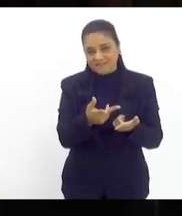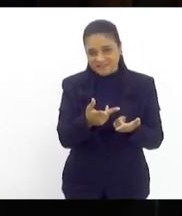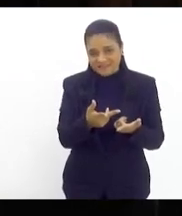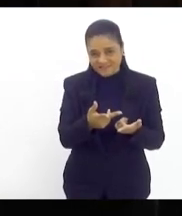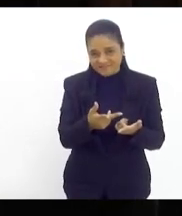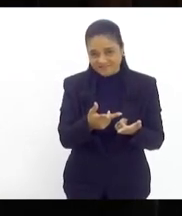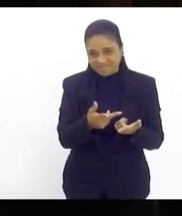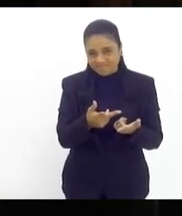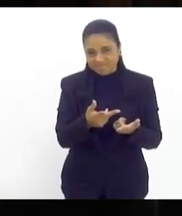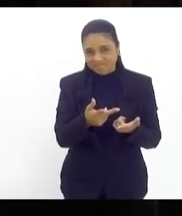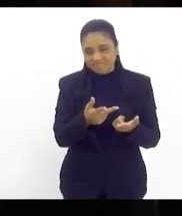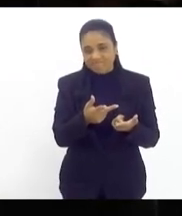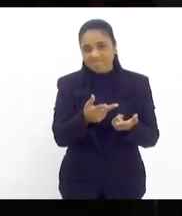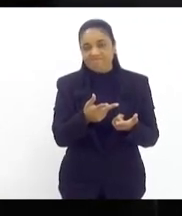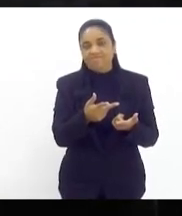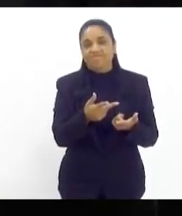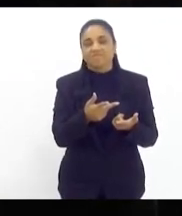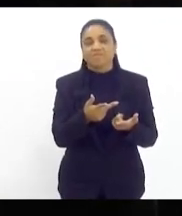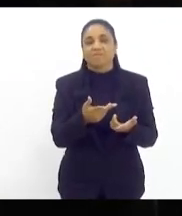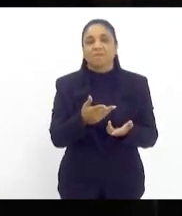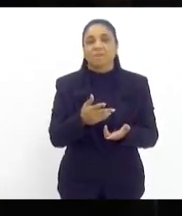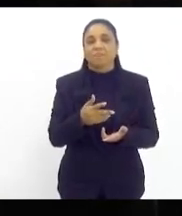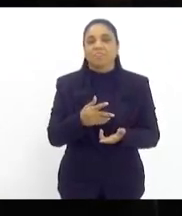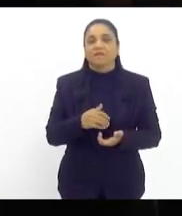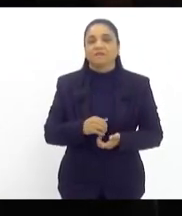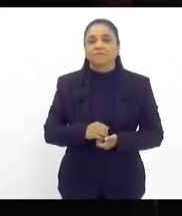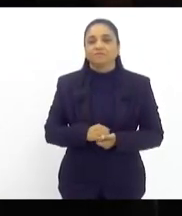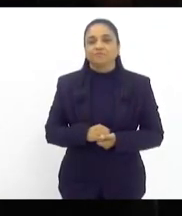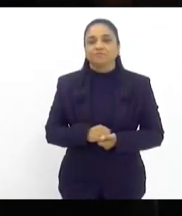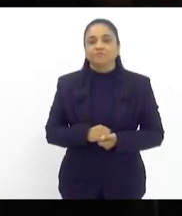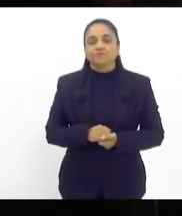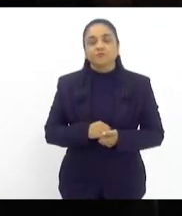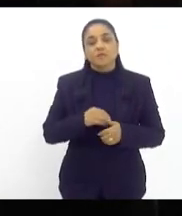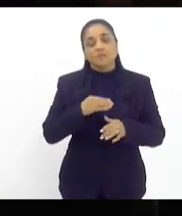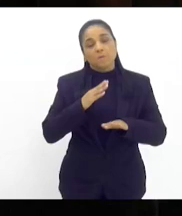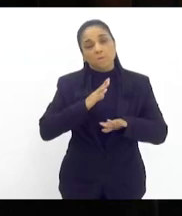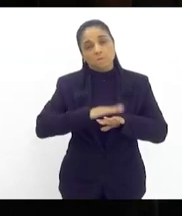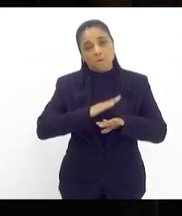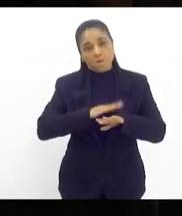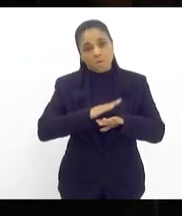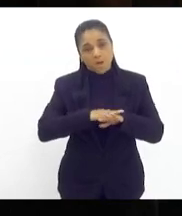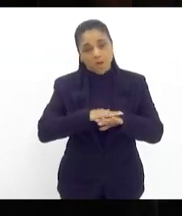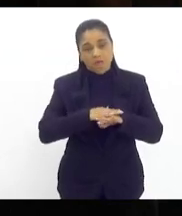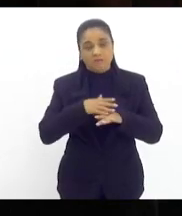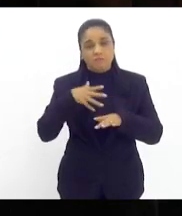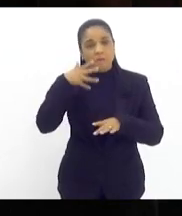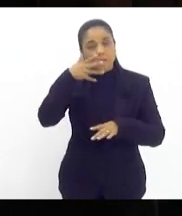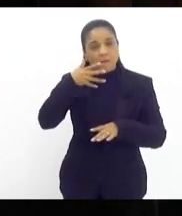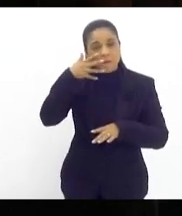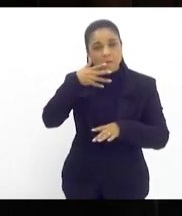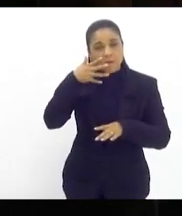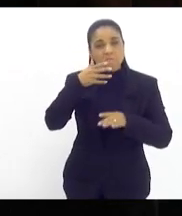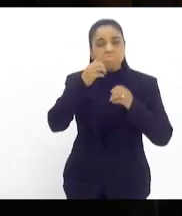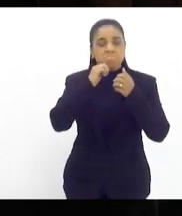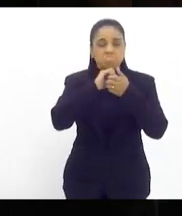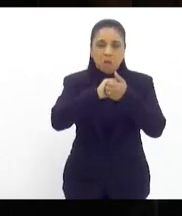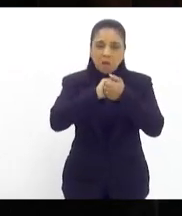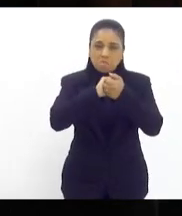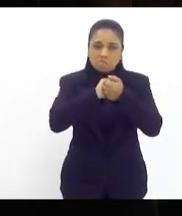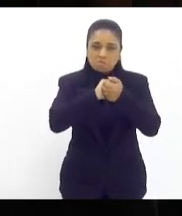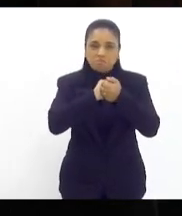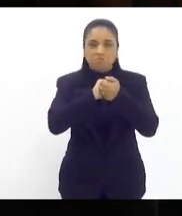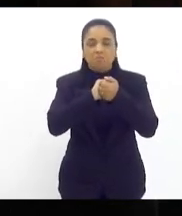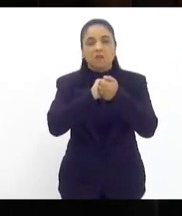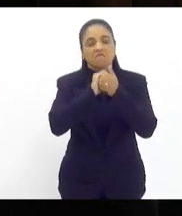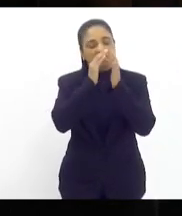asseverando então esse meu primeiro momento da fala é para parabenizar a vossa excelência não só pela fidelidade